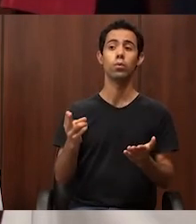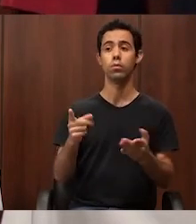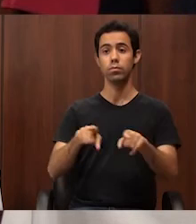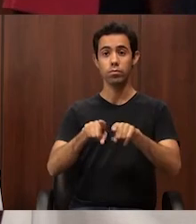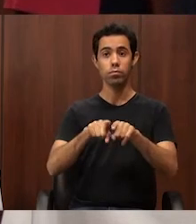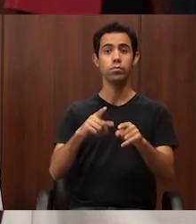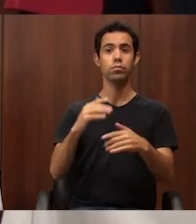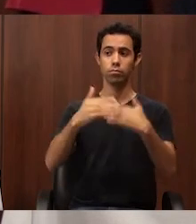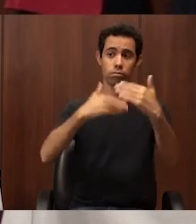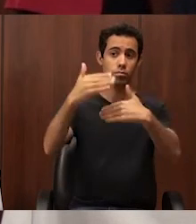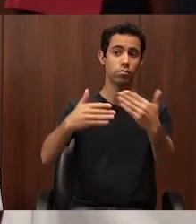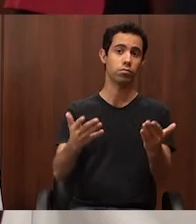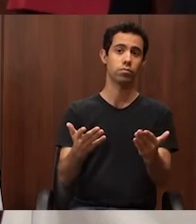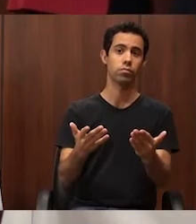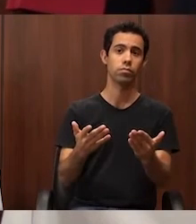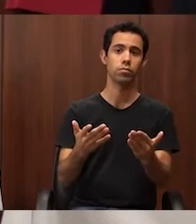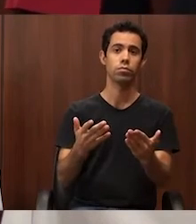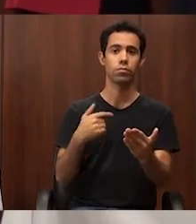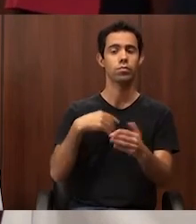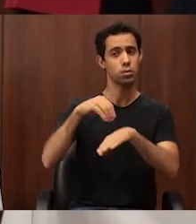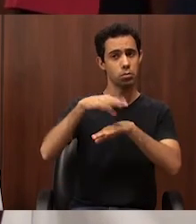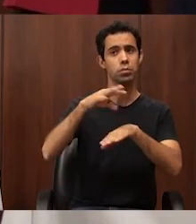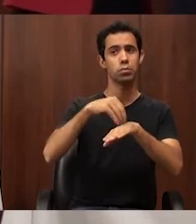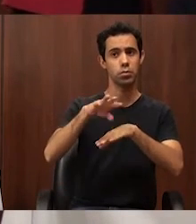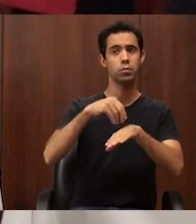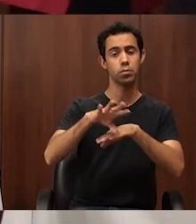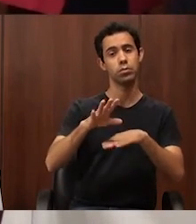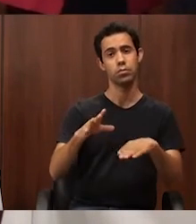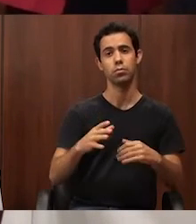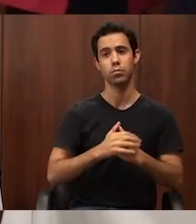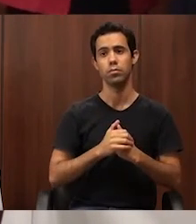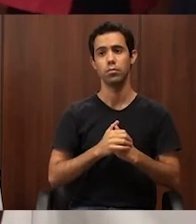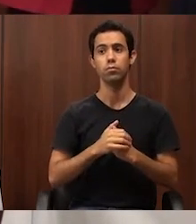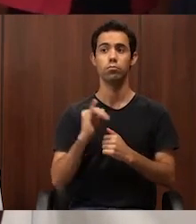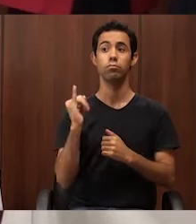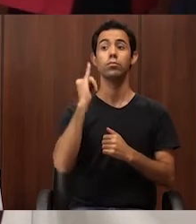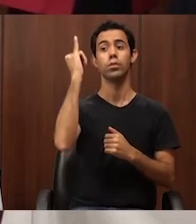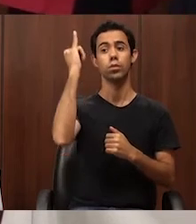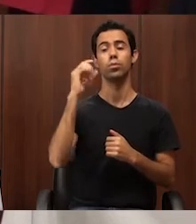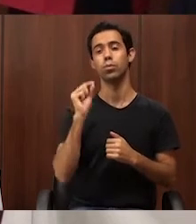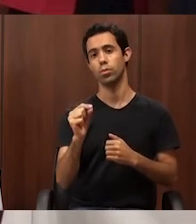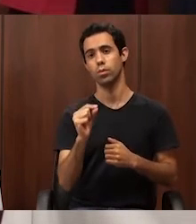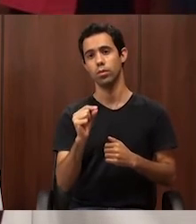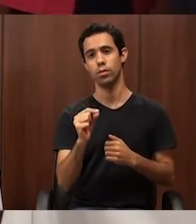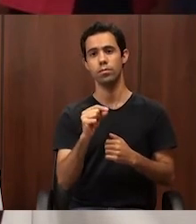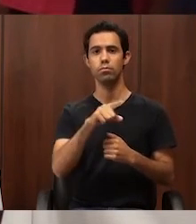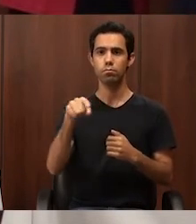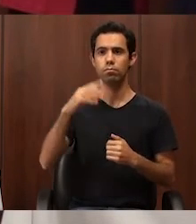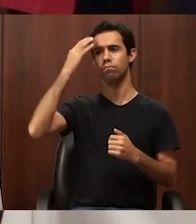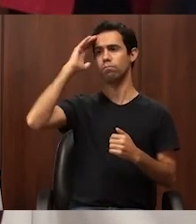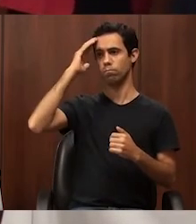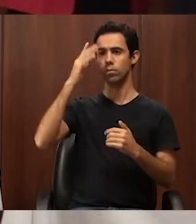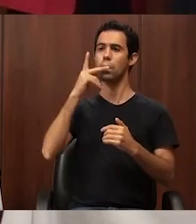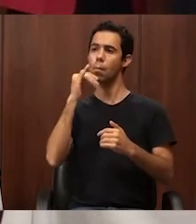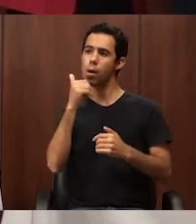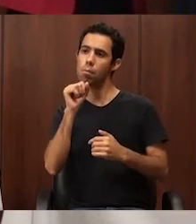que vocês possam ter esse feedback, né? Eu acho que assim, é importante vocês poderem ouvir o que as